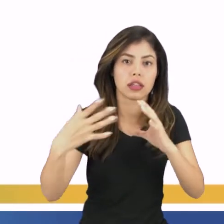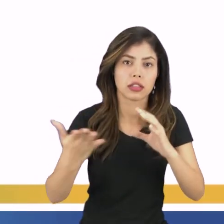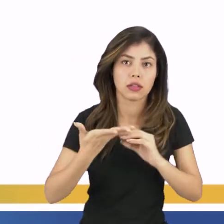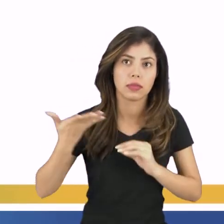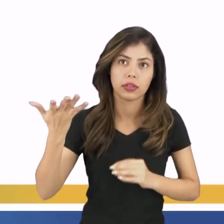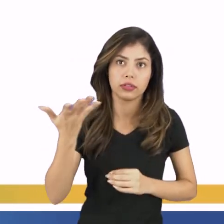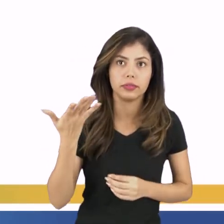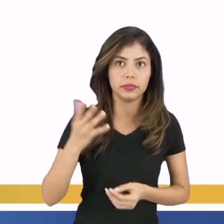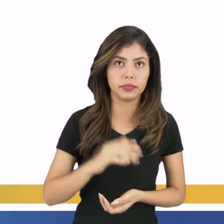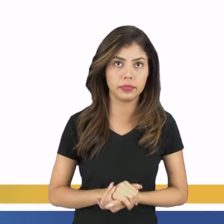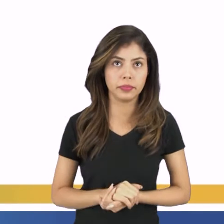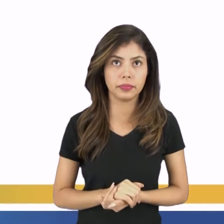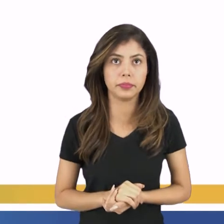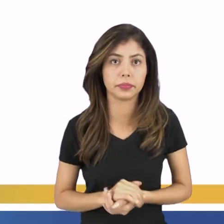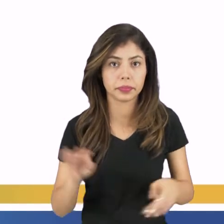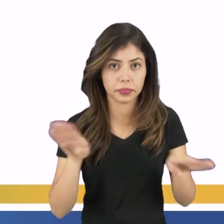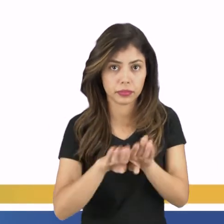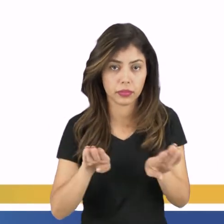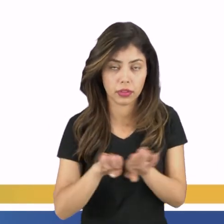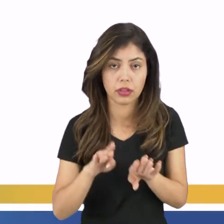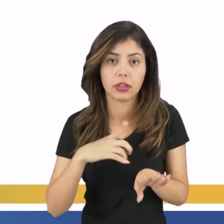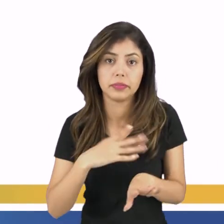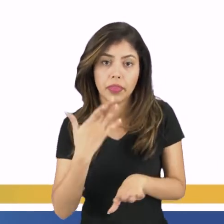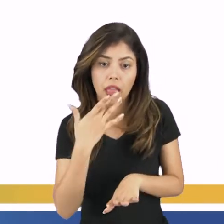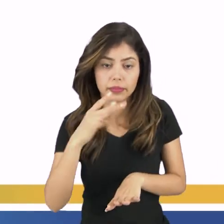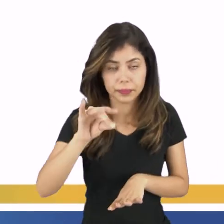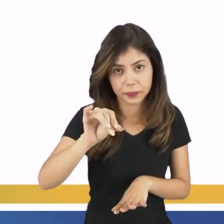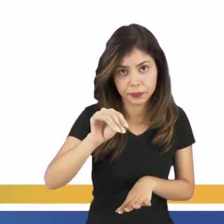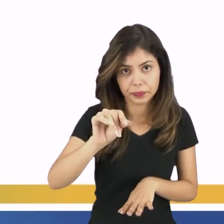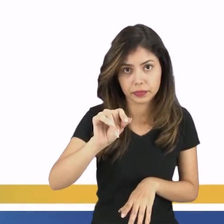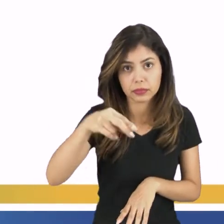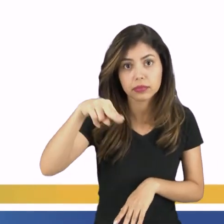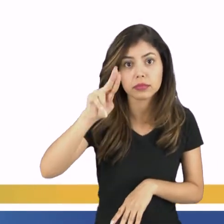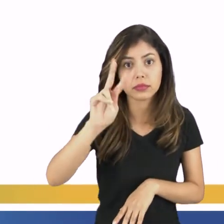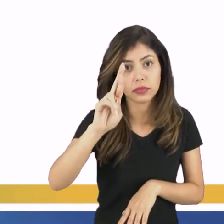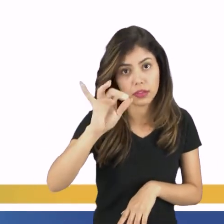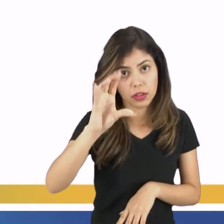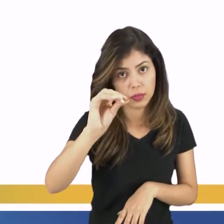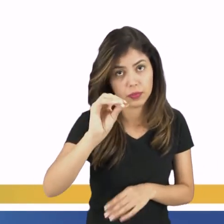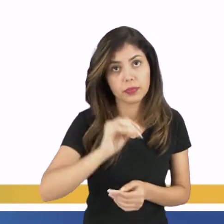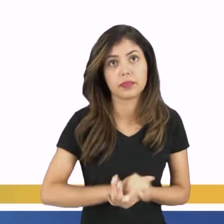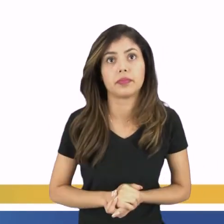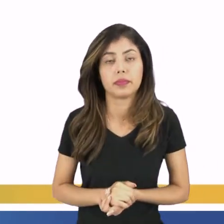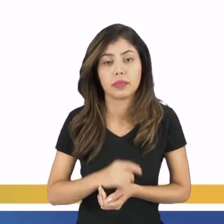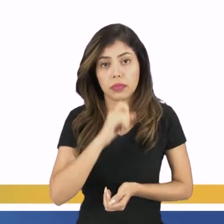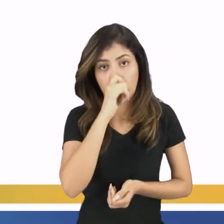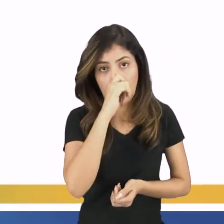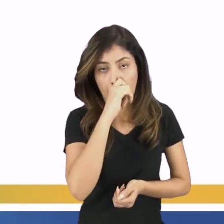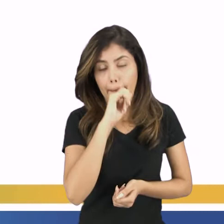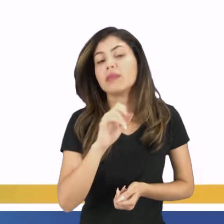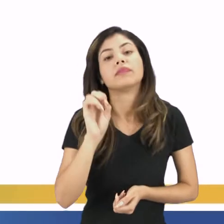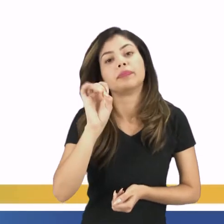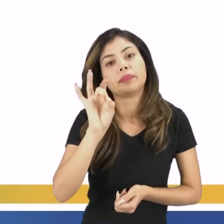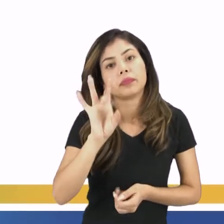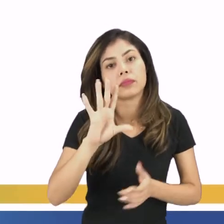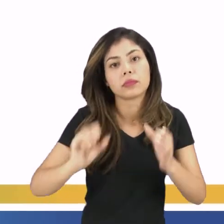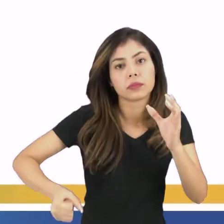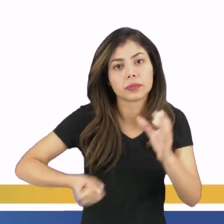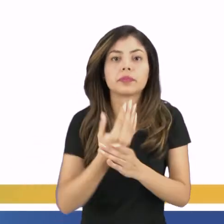básicas, tá? E nós temos também um sal que é caracterizado neutro, que aí nós vamos, esse sal ele vai ser originado